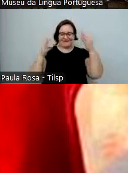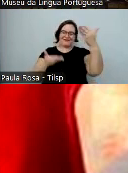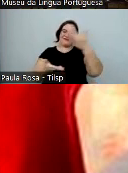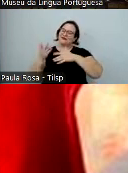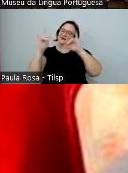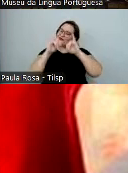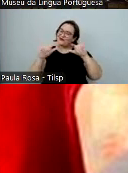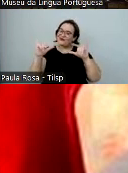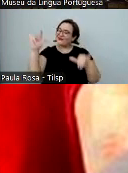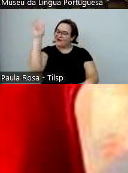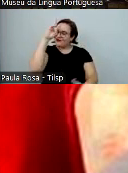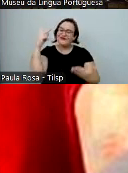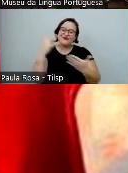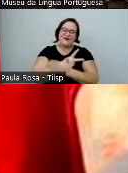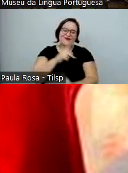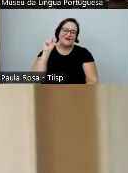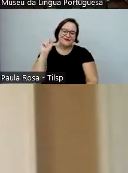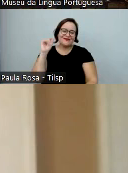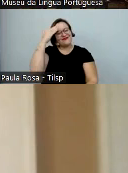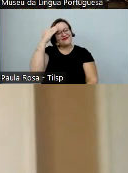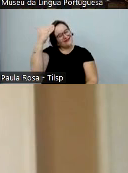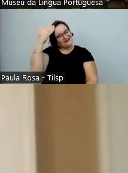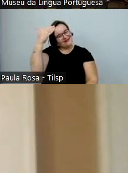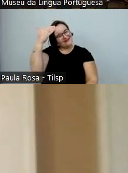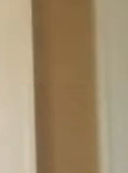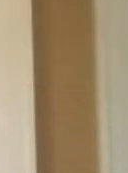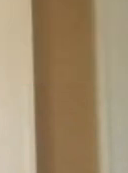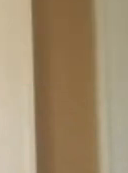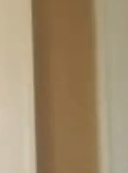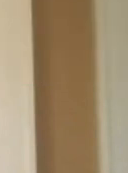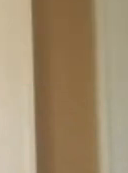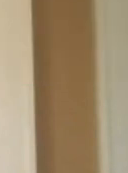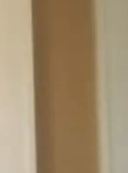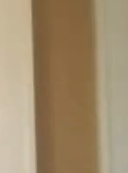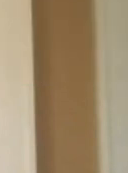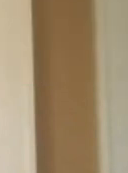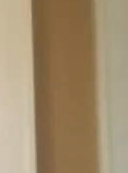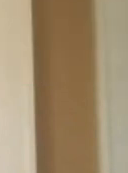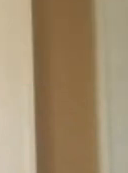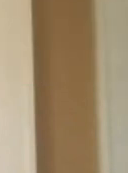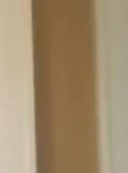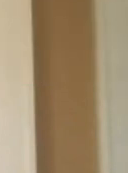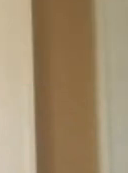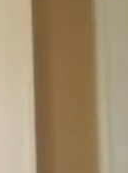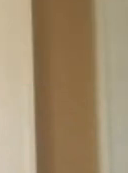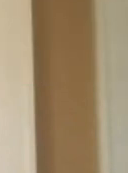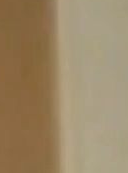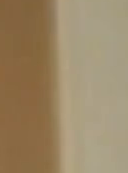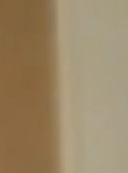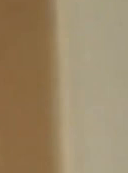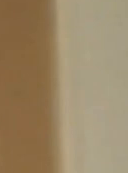obrigada a gente segue agora nossa próxima convidada é a doutora Elaine